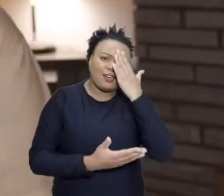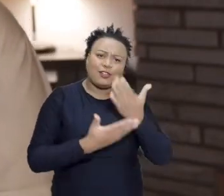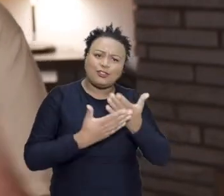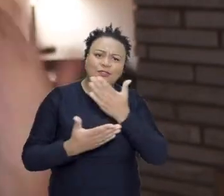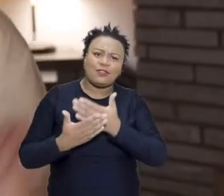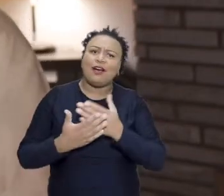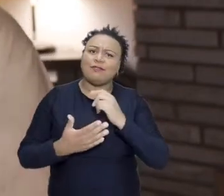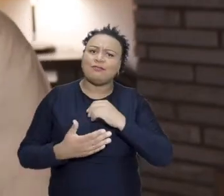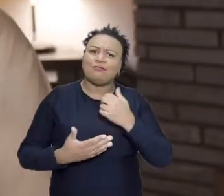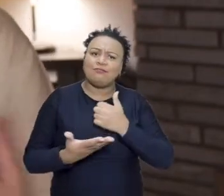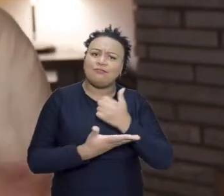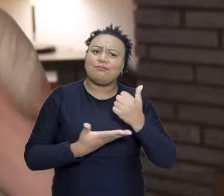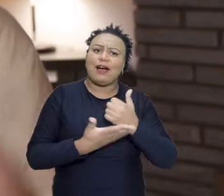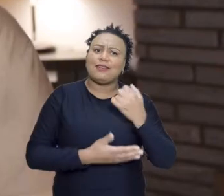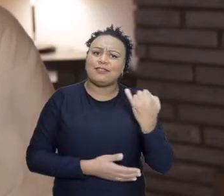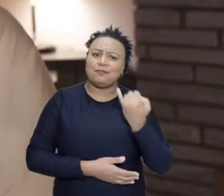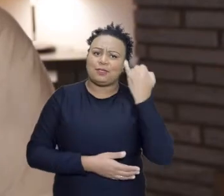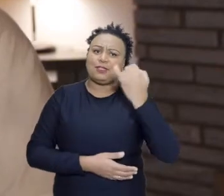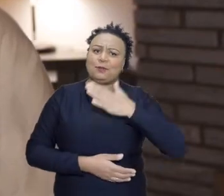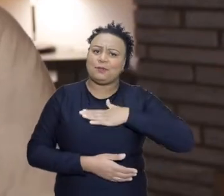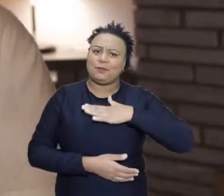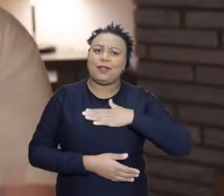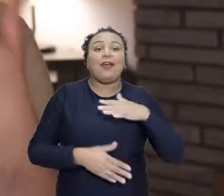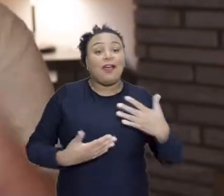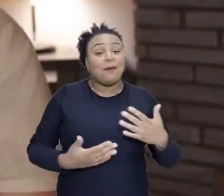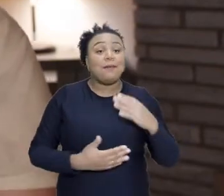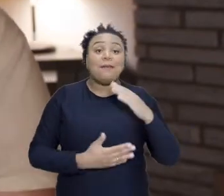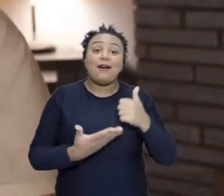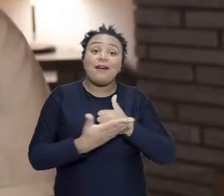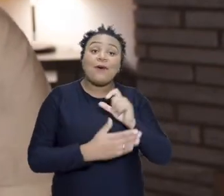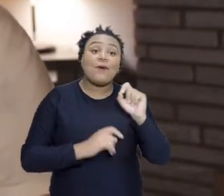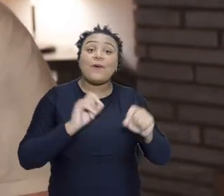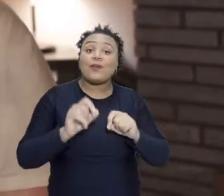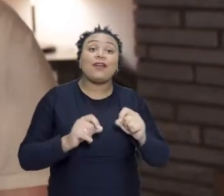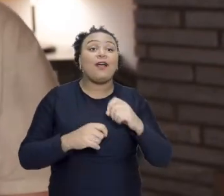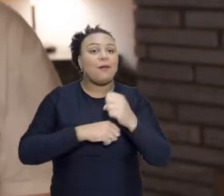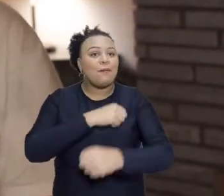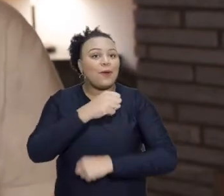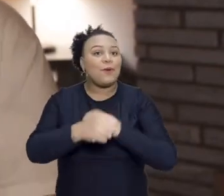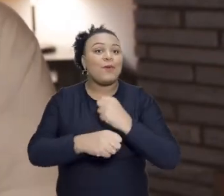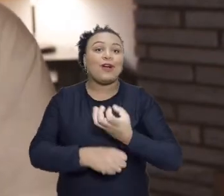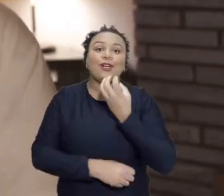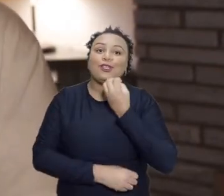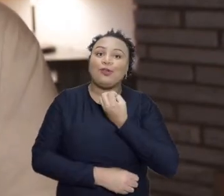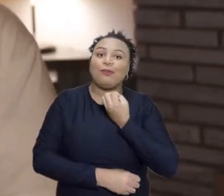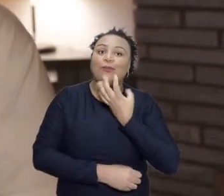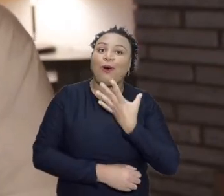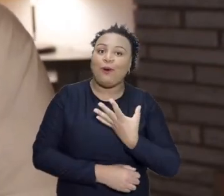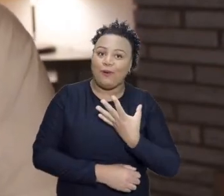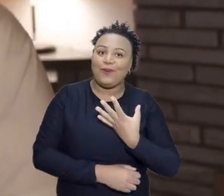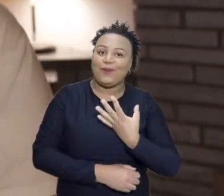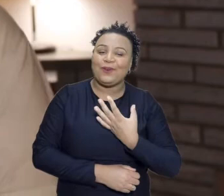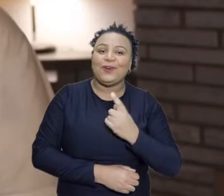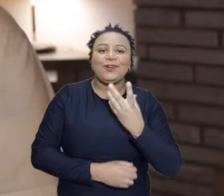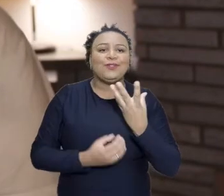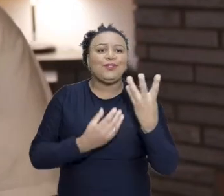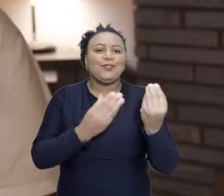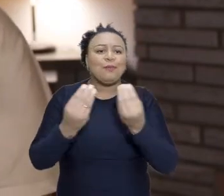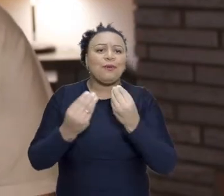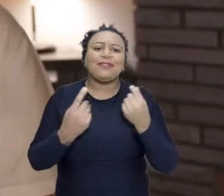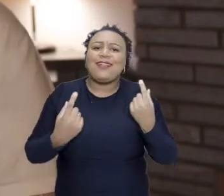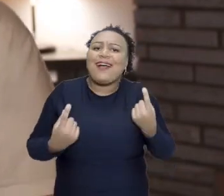si. Mas no geral era justamente para isso, né, para trazer um ano bom de muita